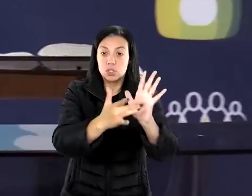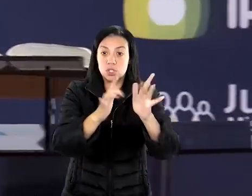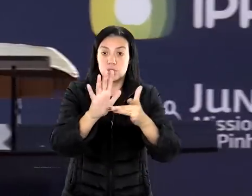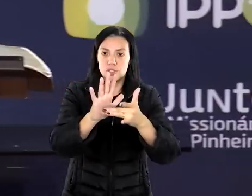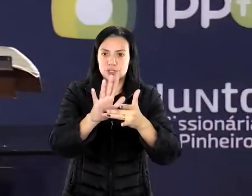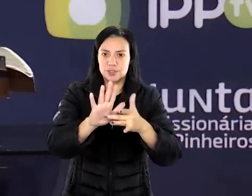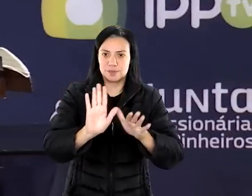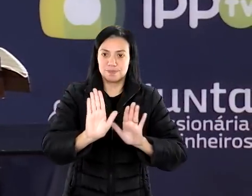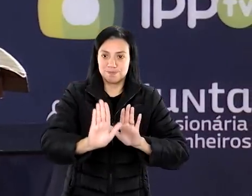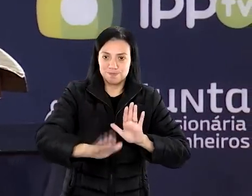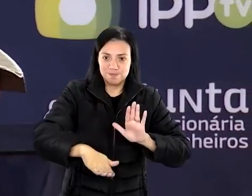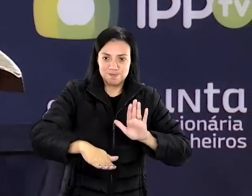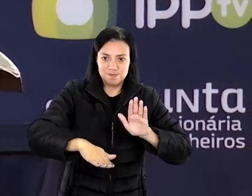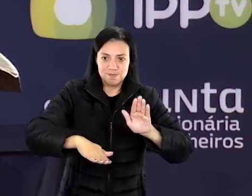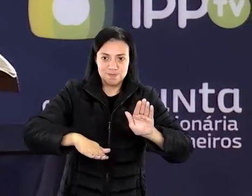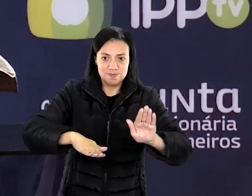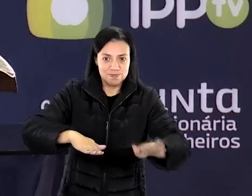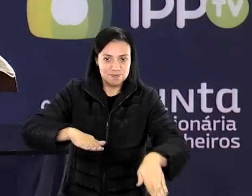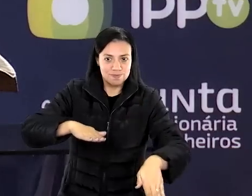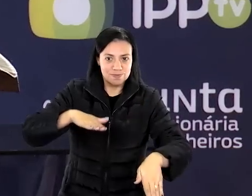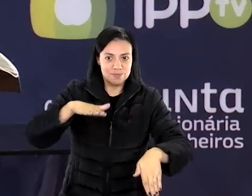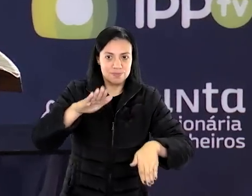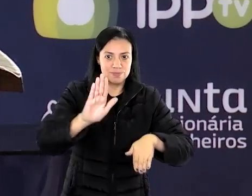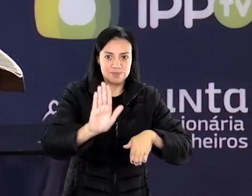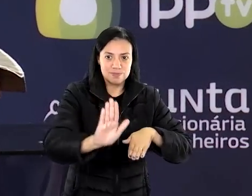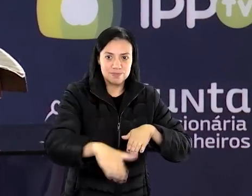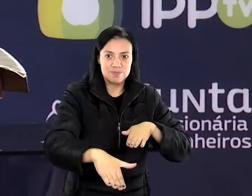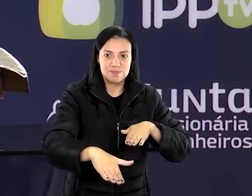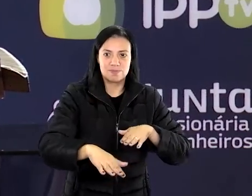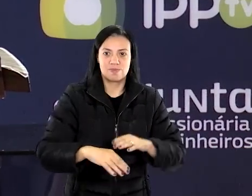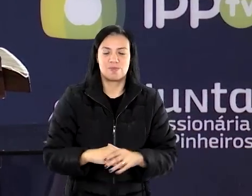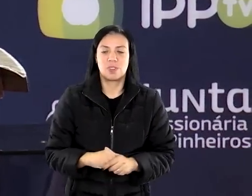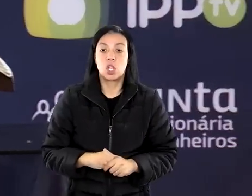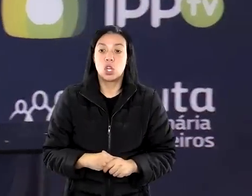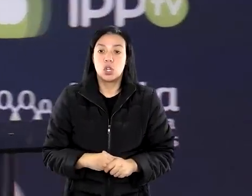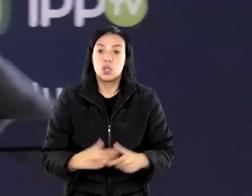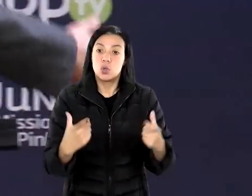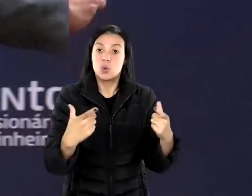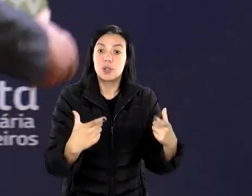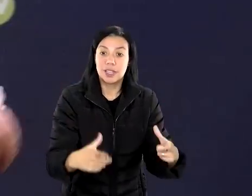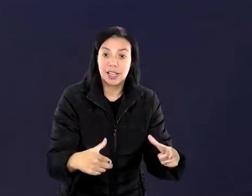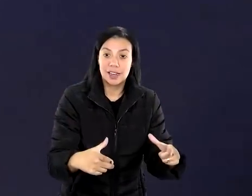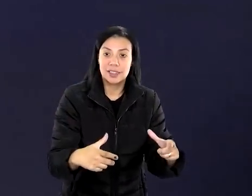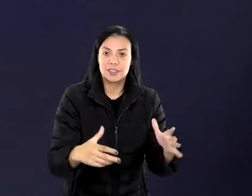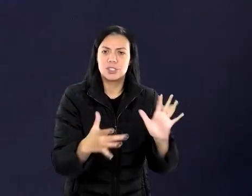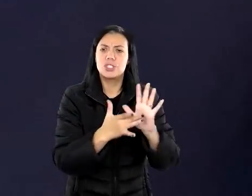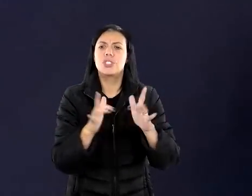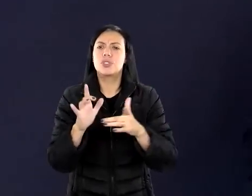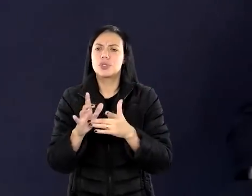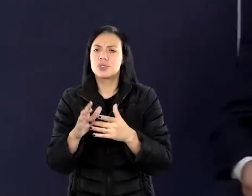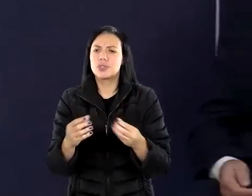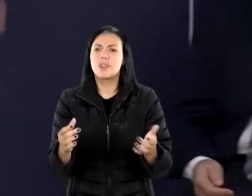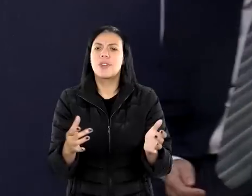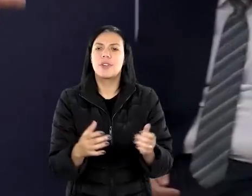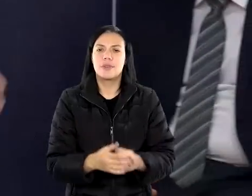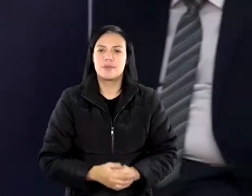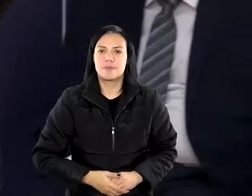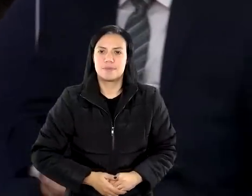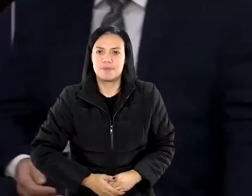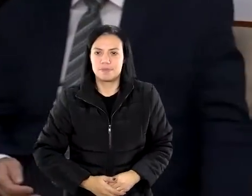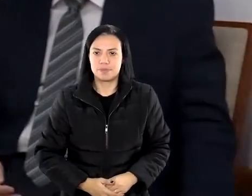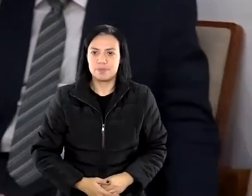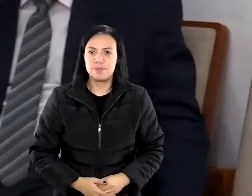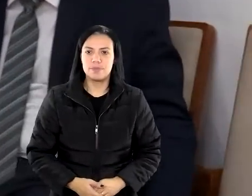Tem um clássico, né? Em seu lugar, o quê? Cristo o quê? Faria. A novela